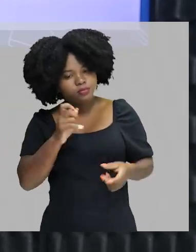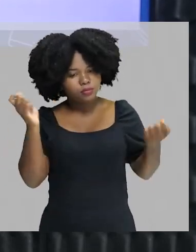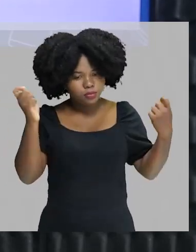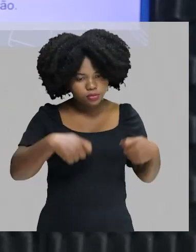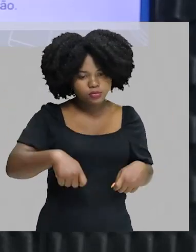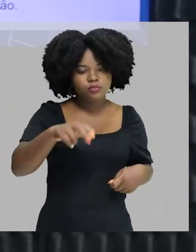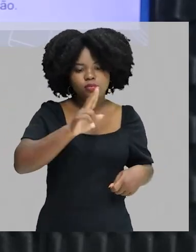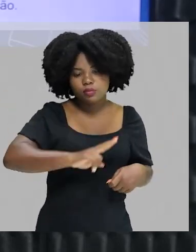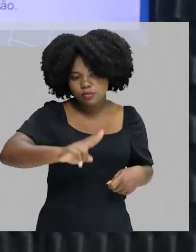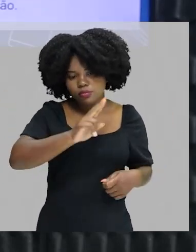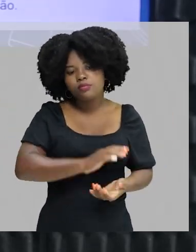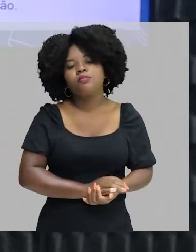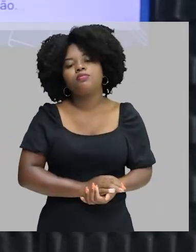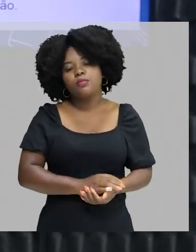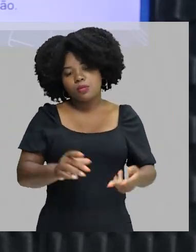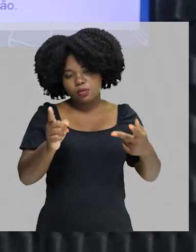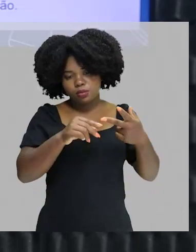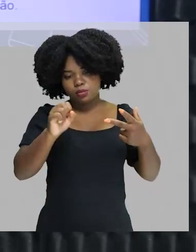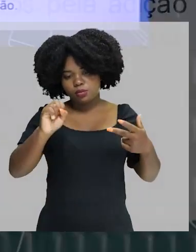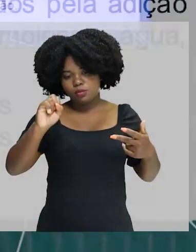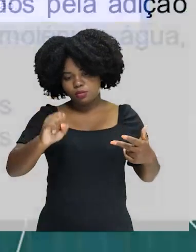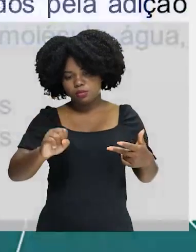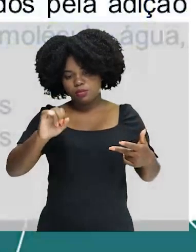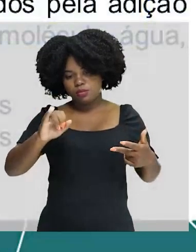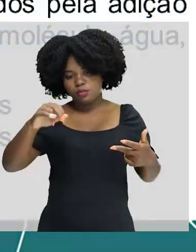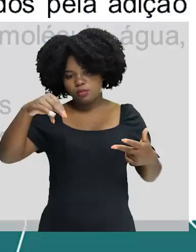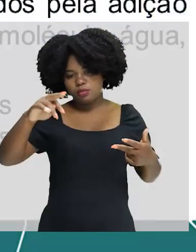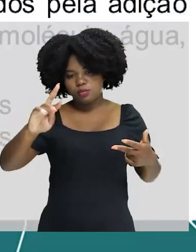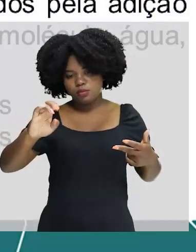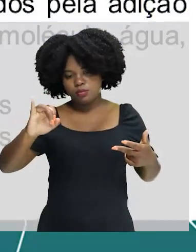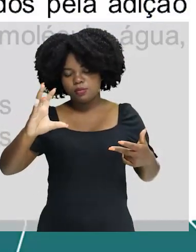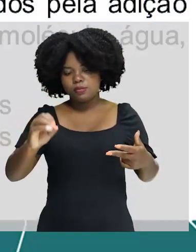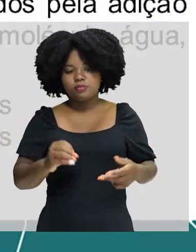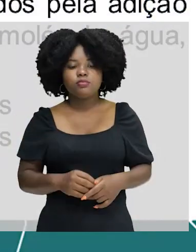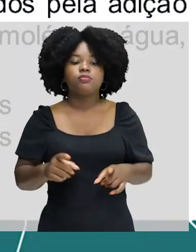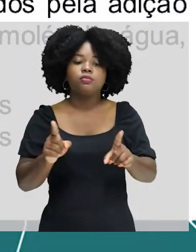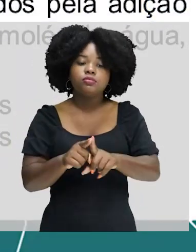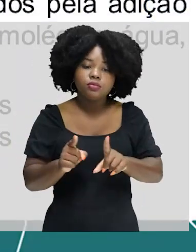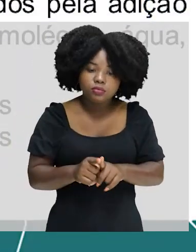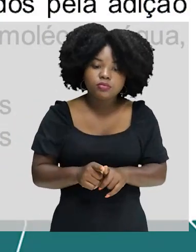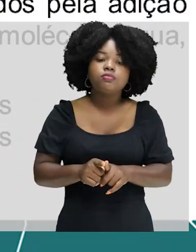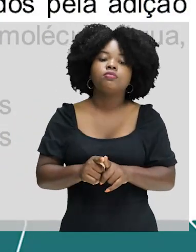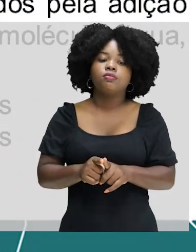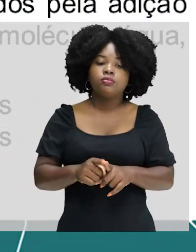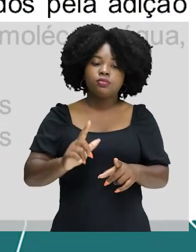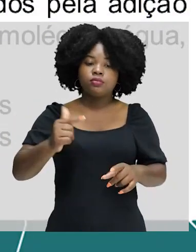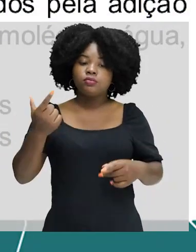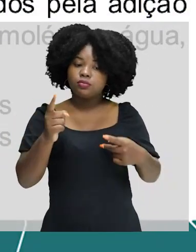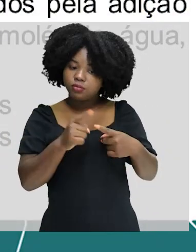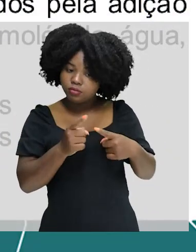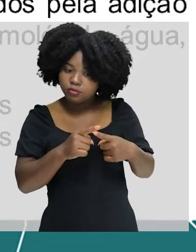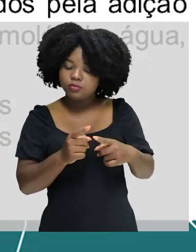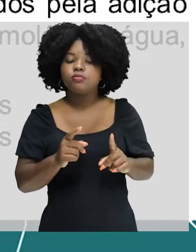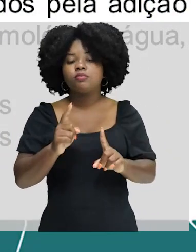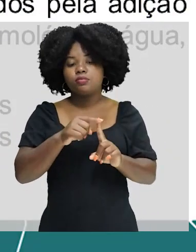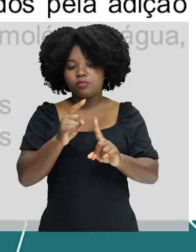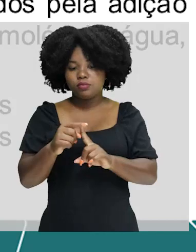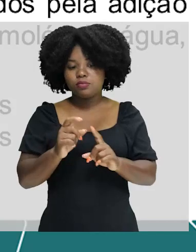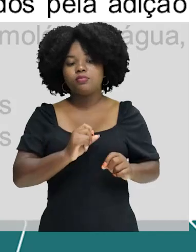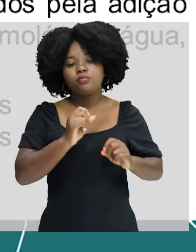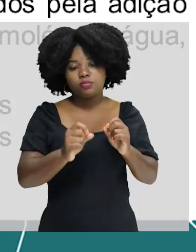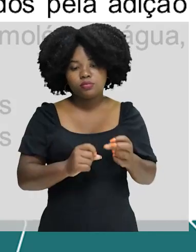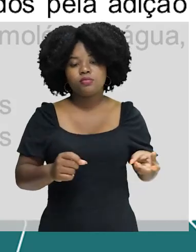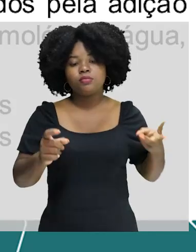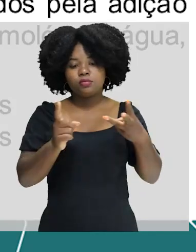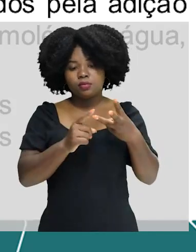aplicações desses polímeros sintéticos. Também, quanto ao método de obtenção, podemos ter os